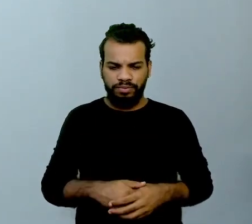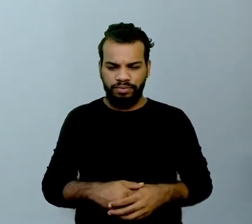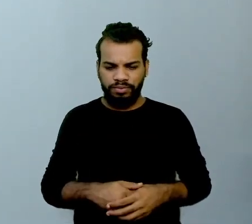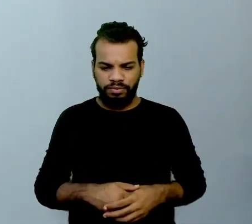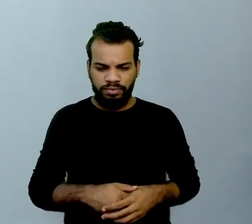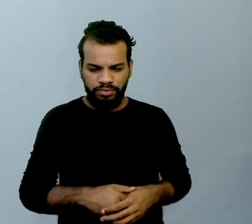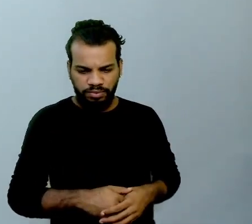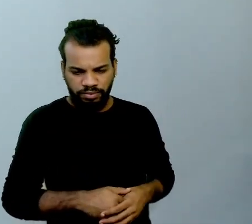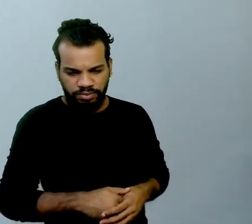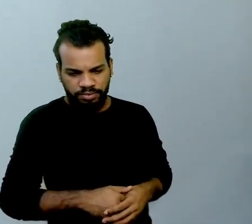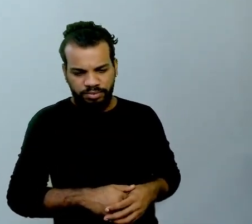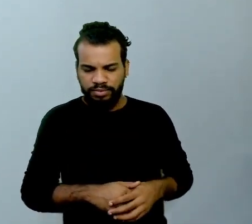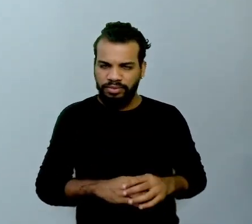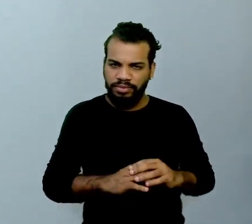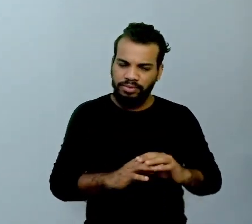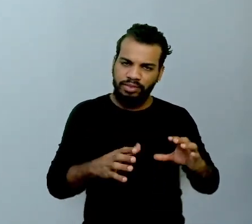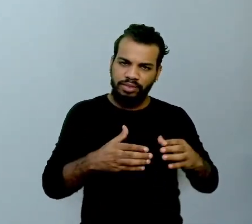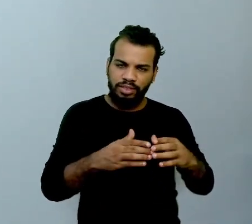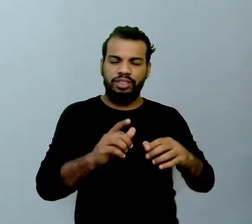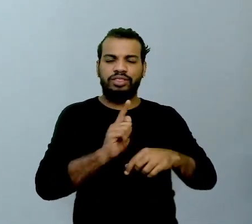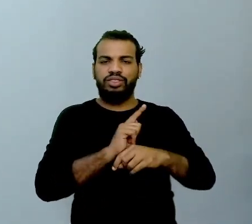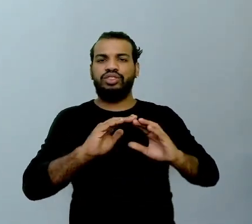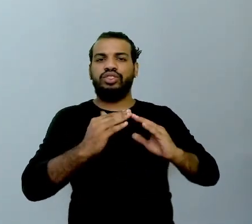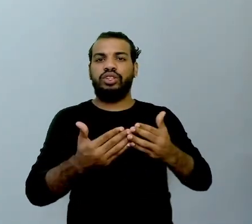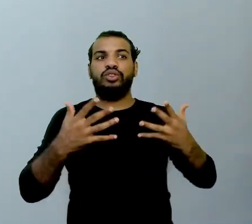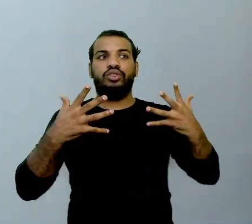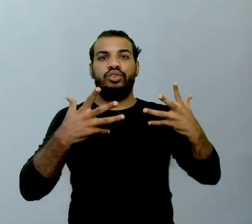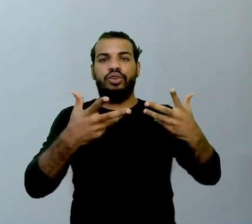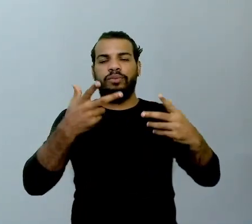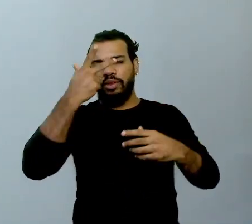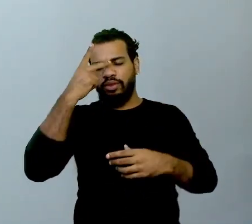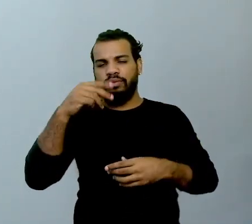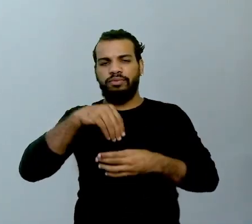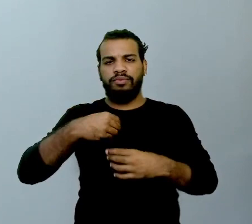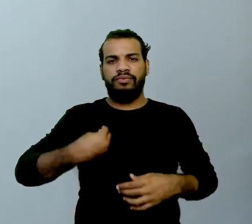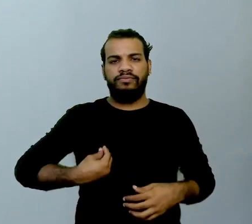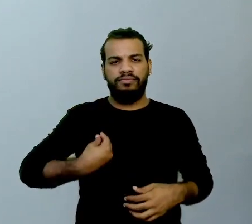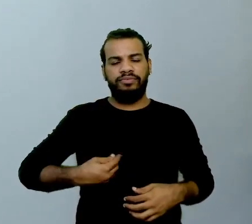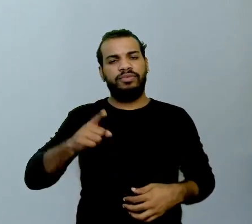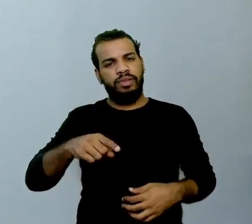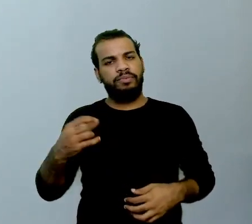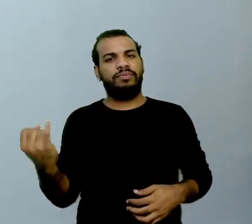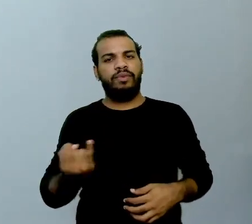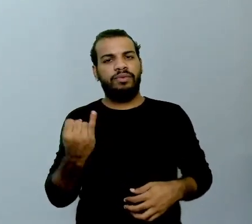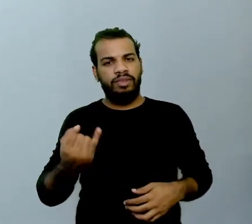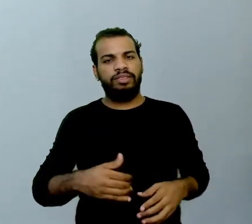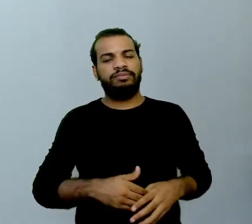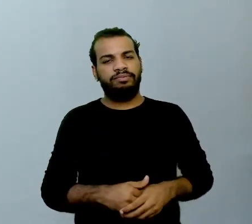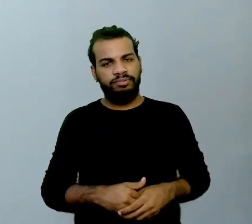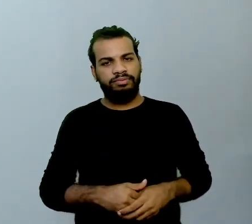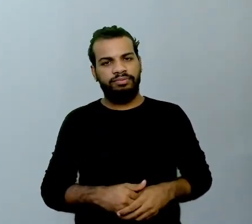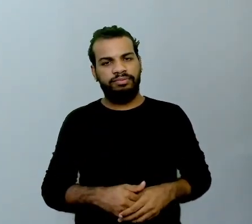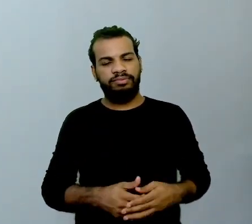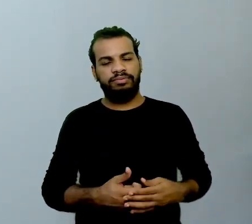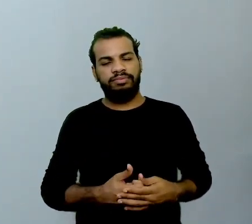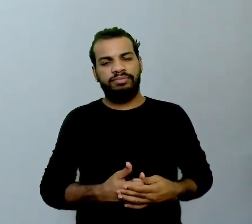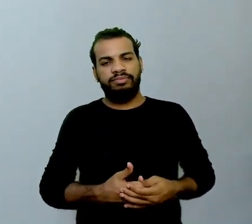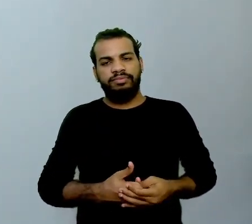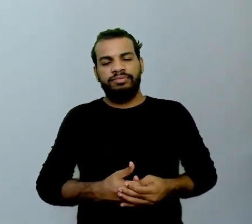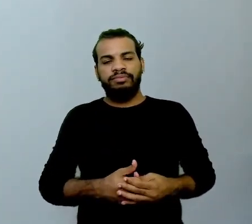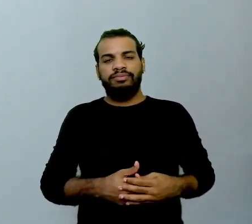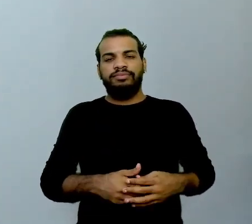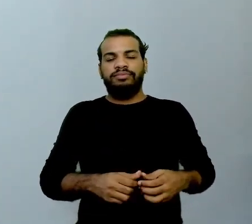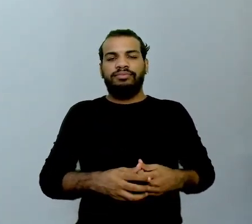de gestão da escola. Então, todas as pessoas que estão envolvidas no seu dia a dia da escola são importantes. E usar a máscara